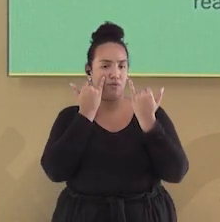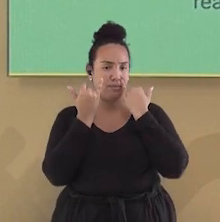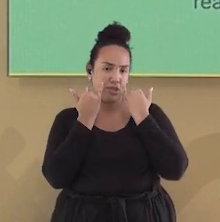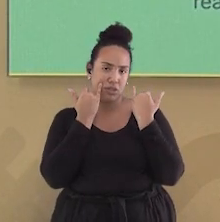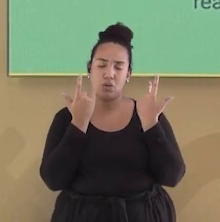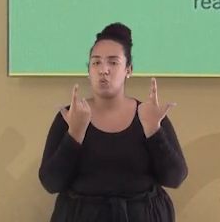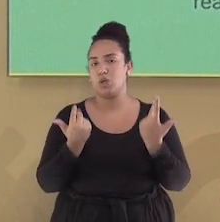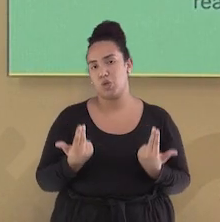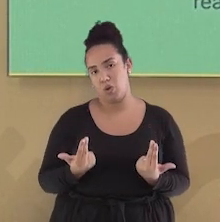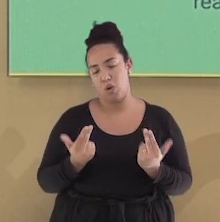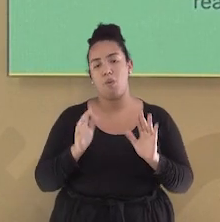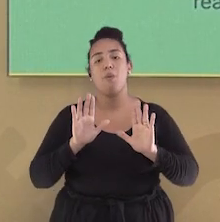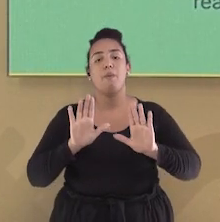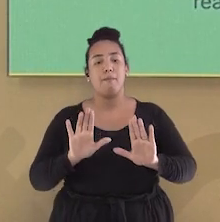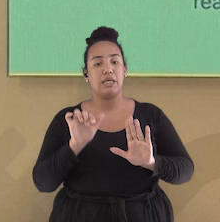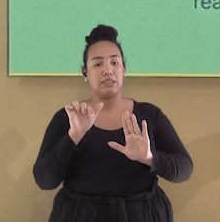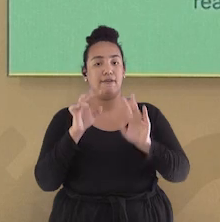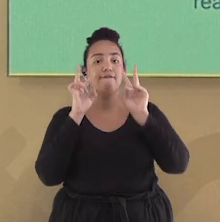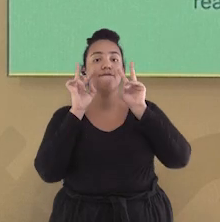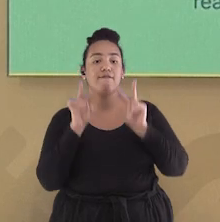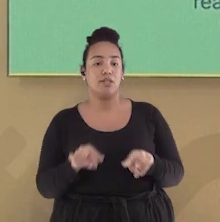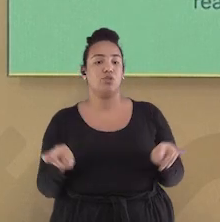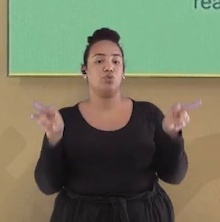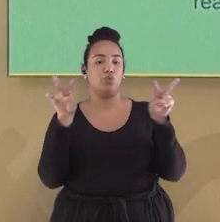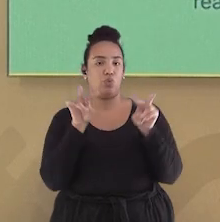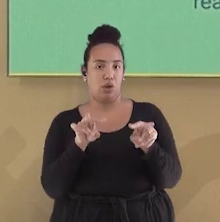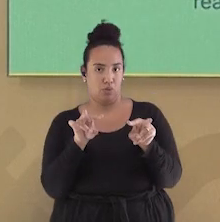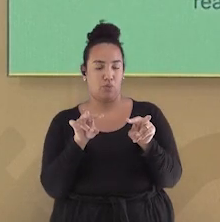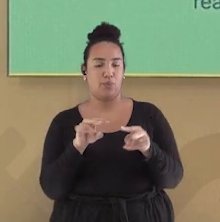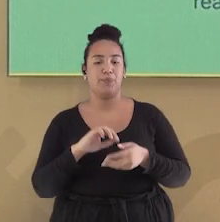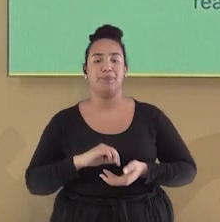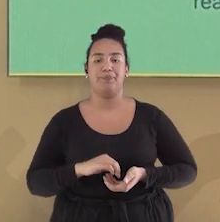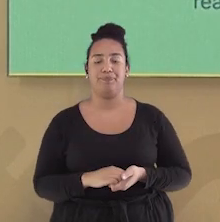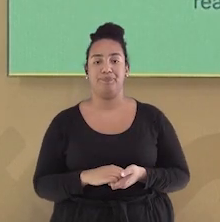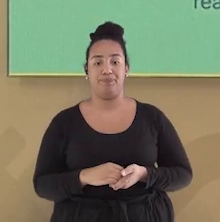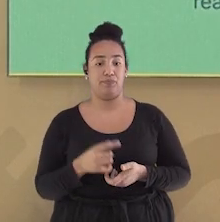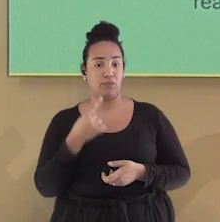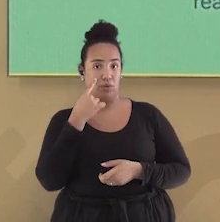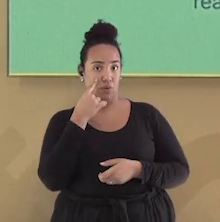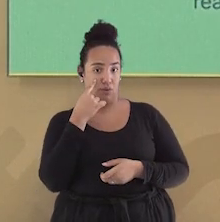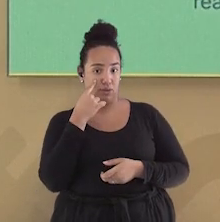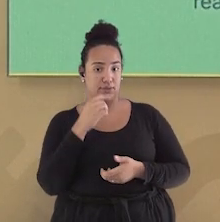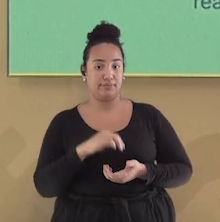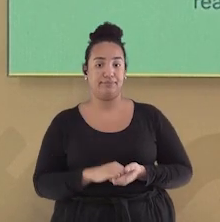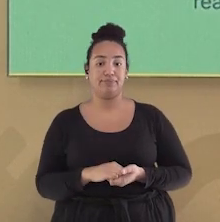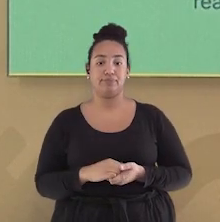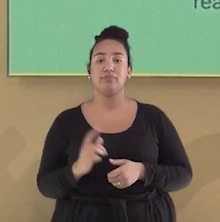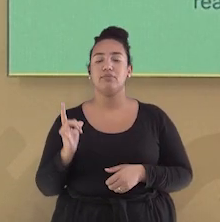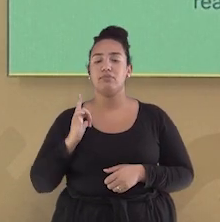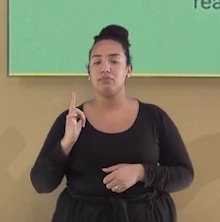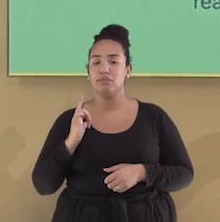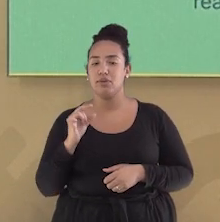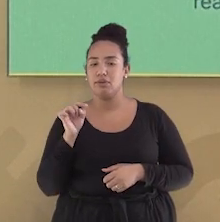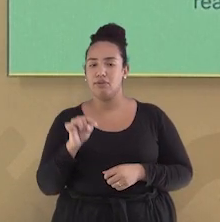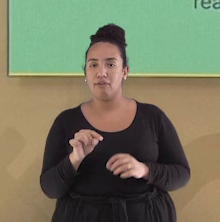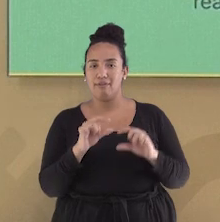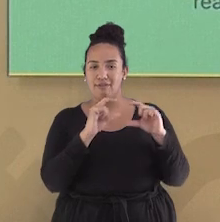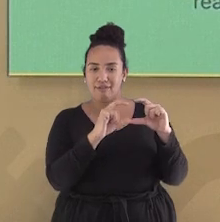informação, porém de forma mais visual. Observe aqui, nós temos